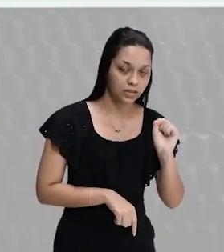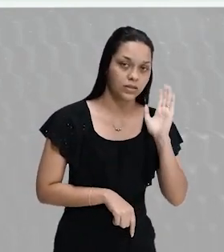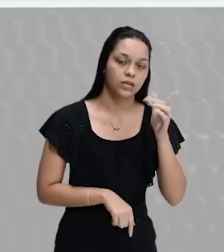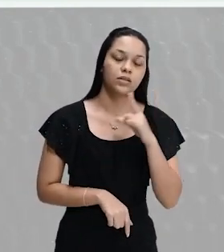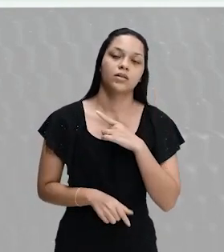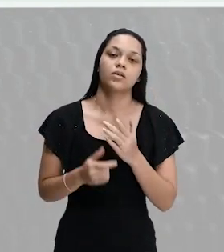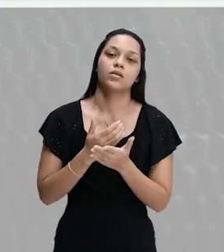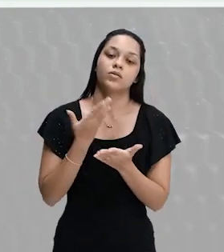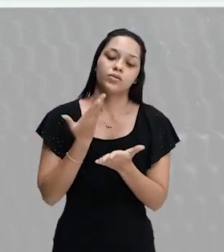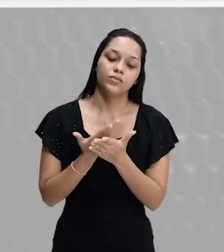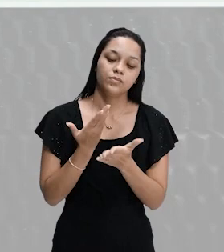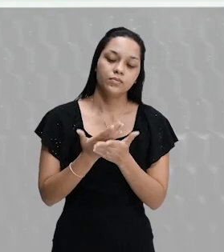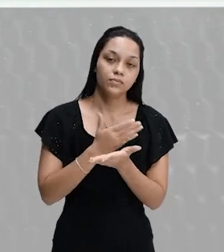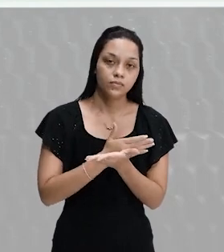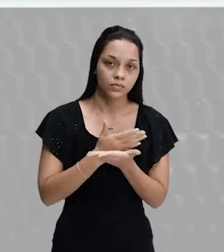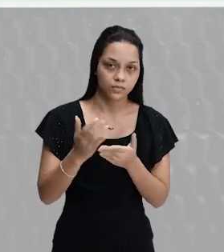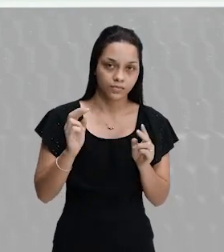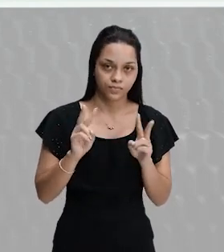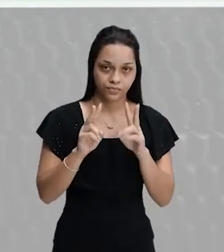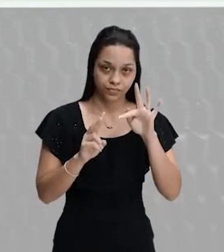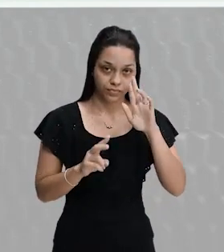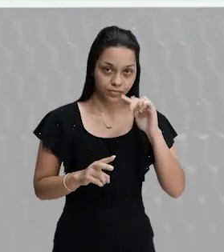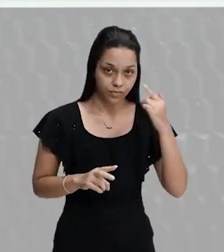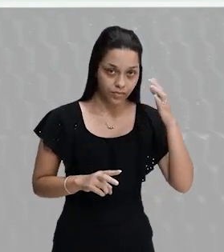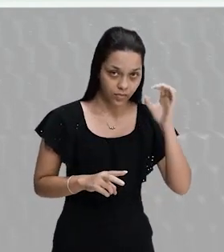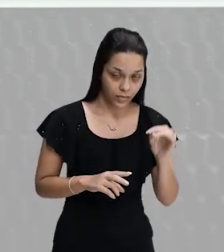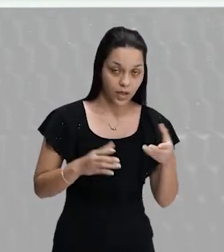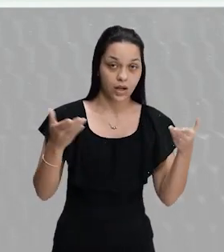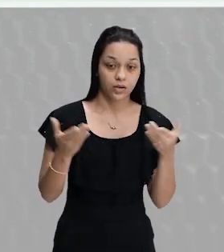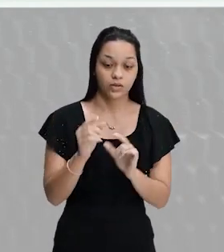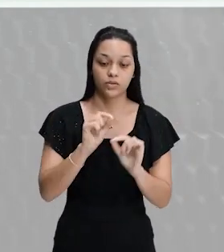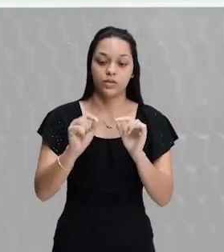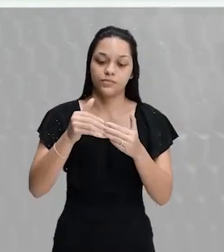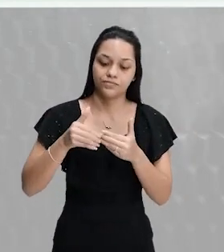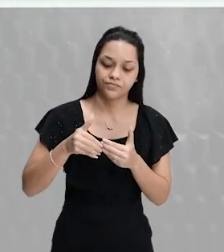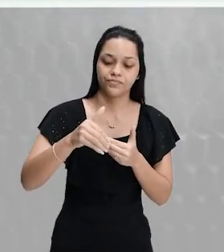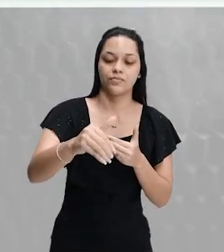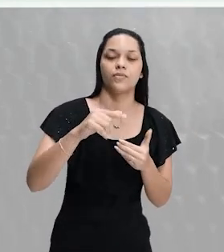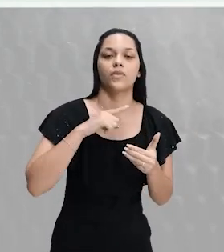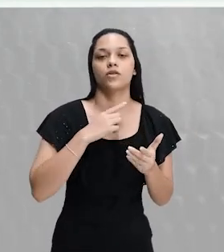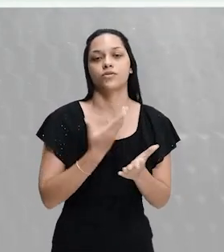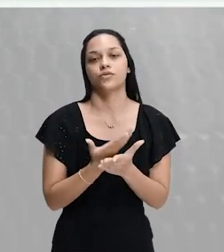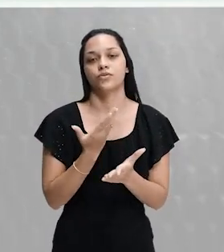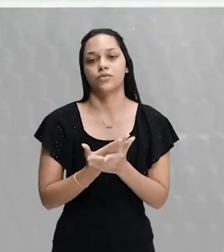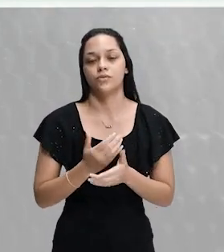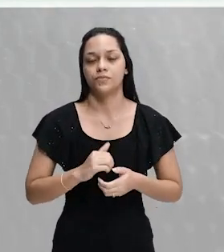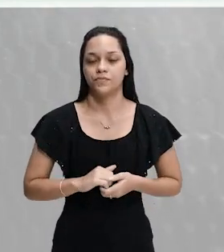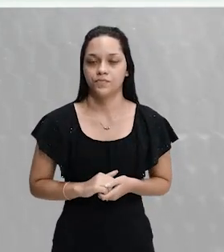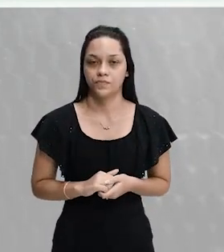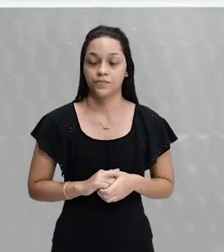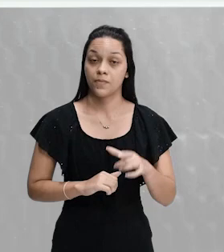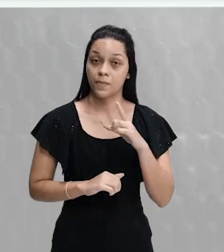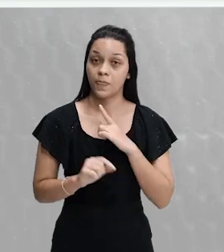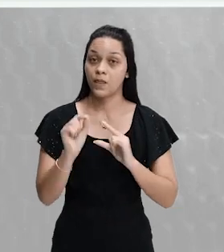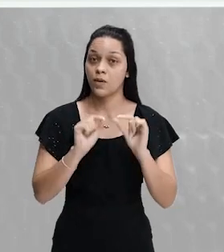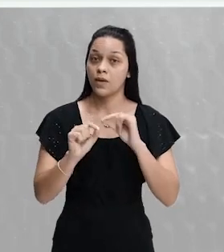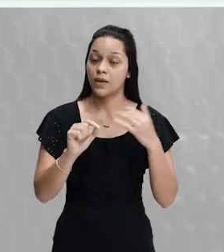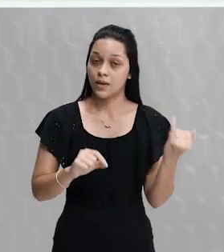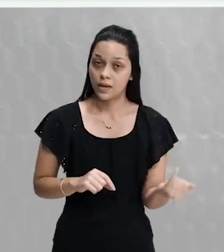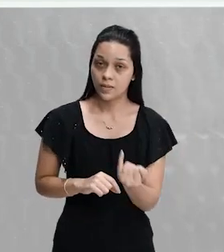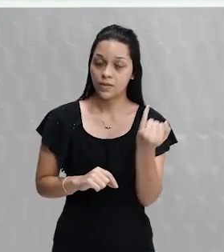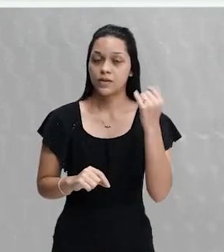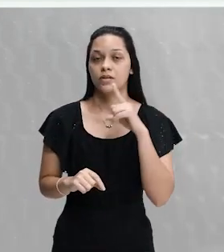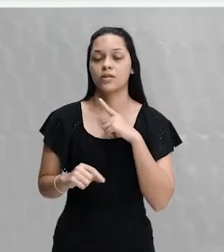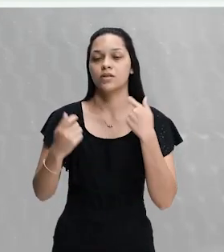uma aula inicial sobre função do segundo grau. Agora a gente vai dar continuidade a esse estudo. Pessoal, uma das coisas mais importantes que